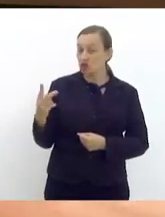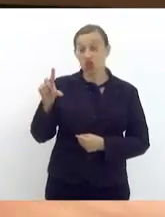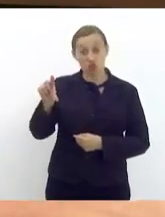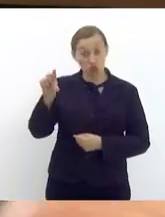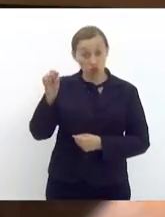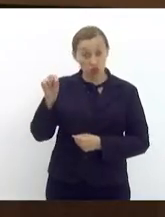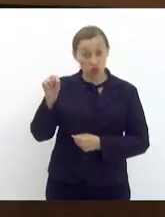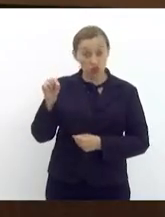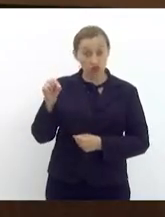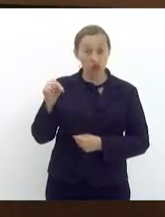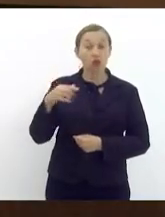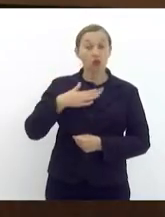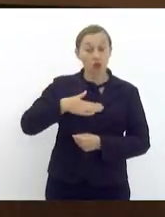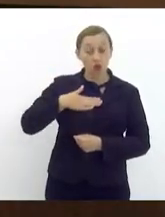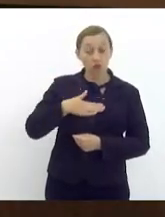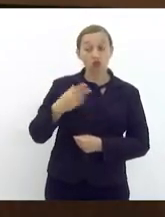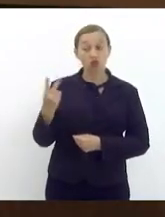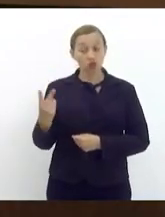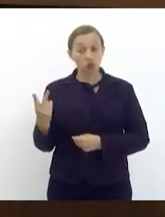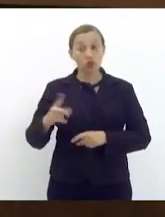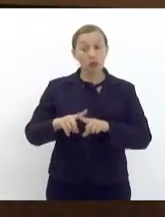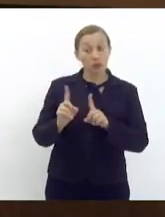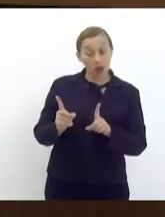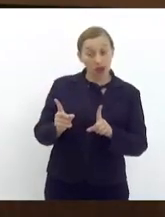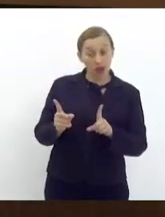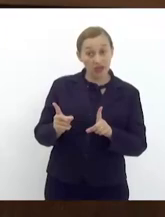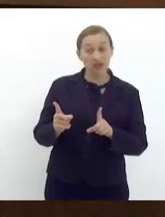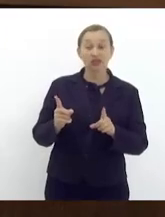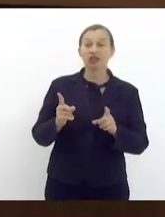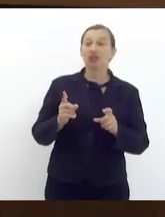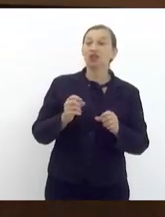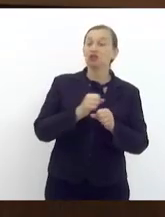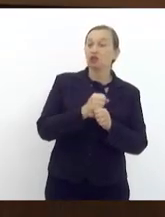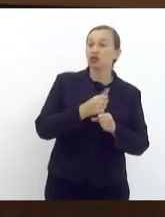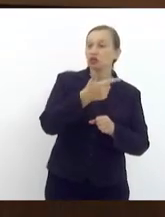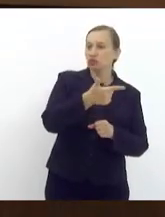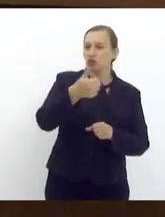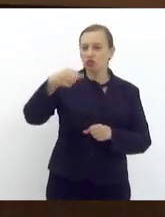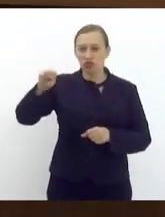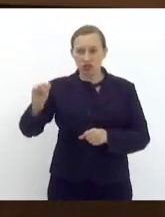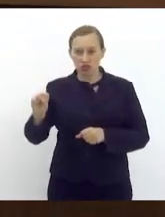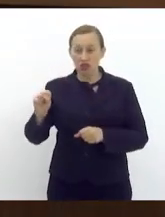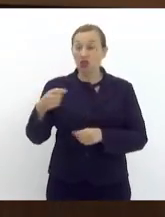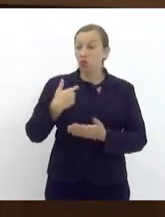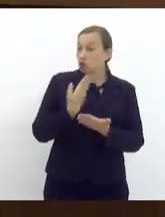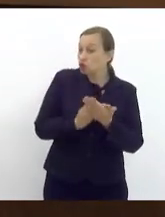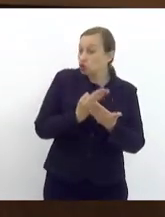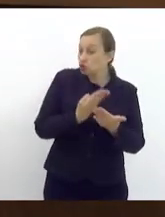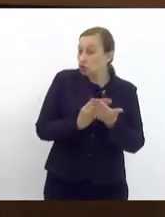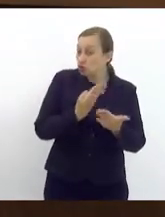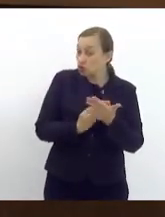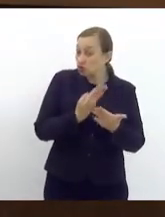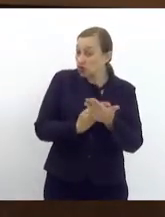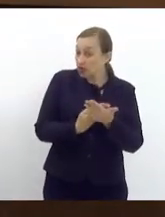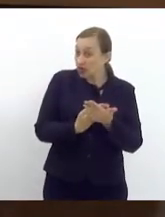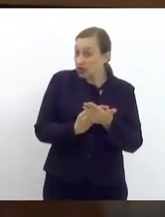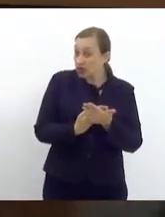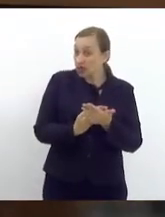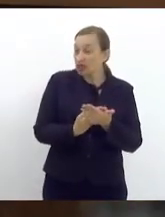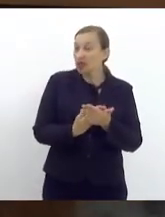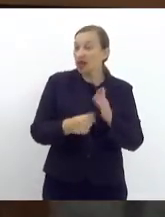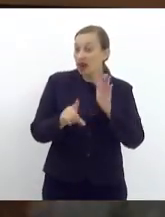pelos dois candidatos. Entretanto, desde 2018, quando estudei a legislação dessa